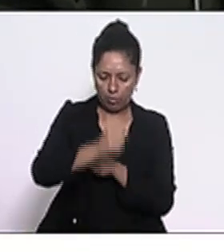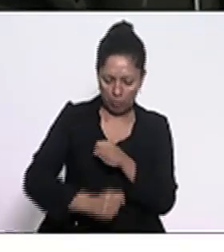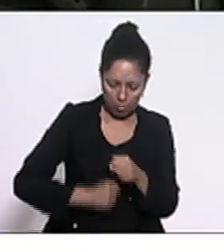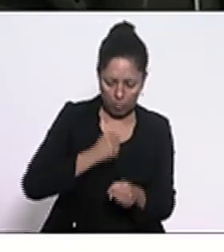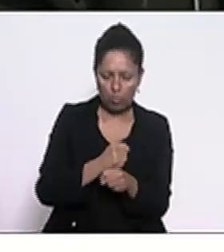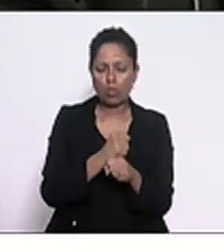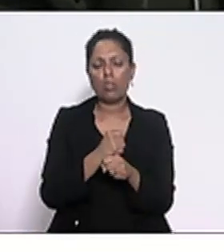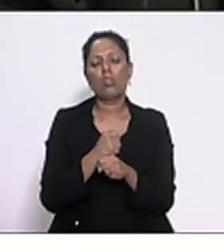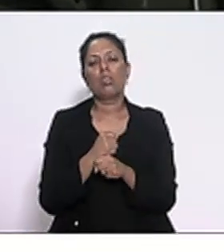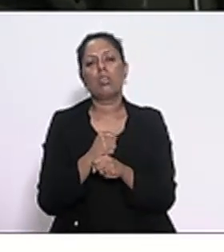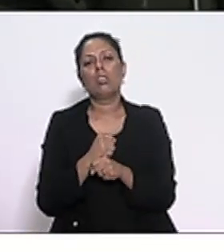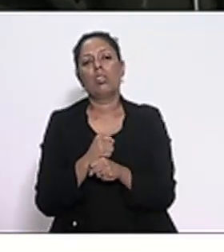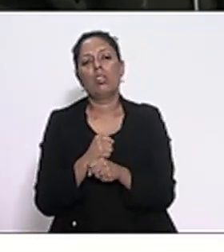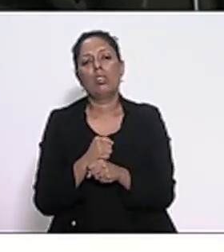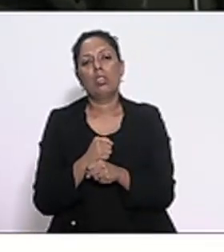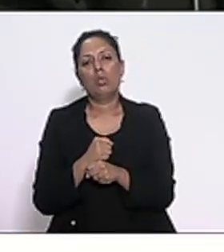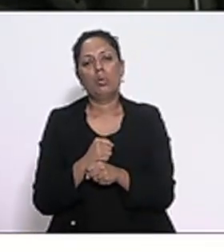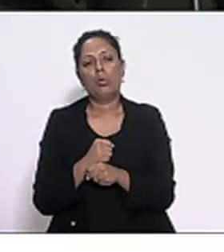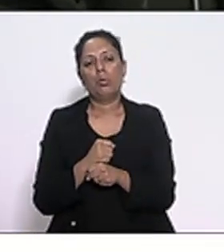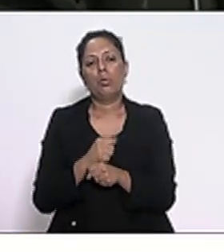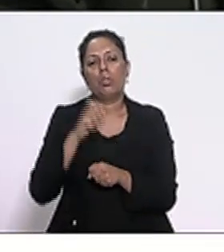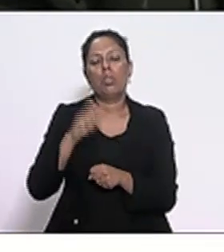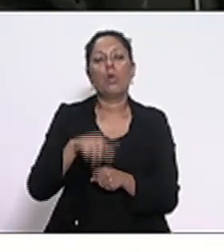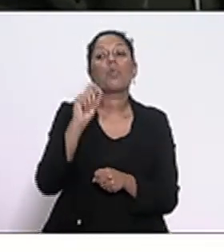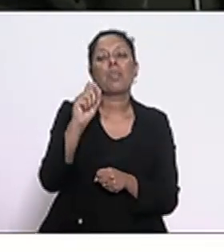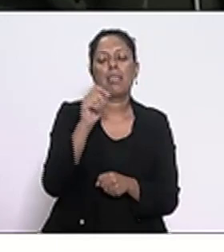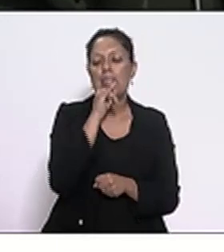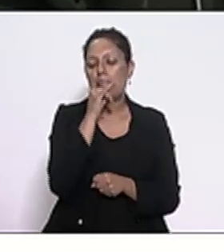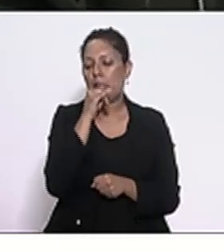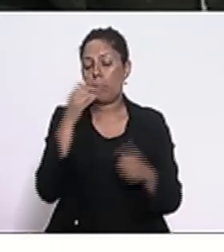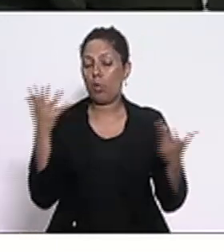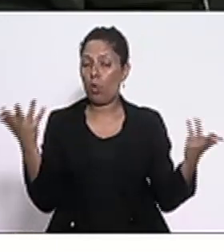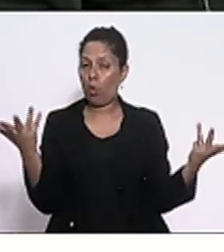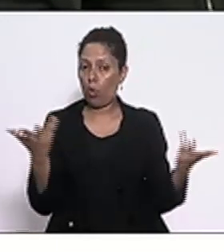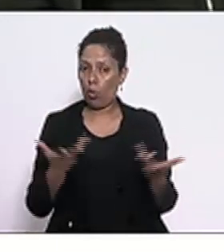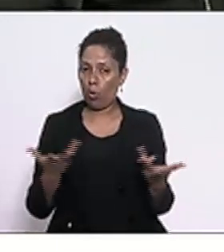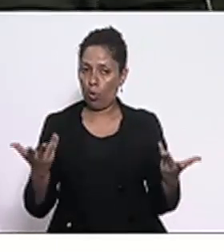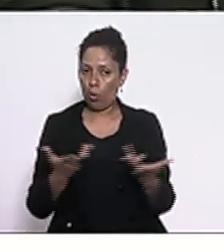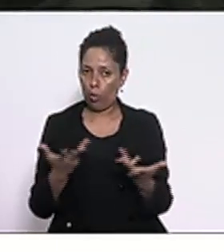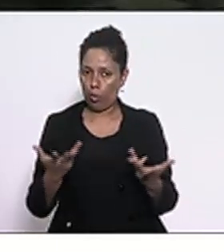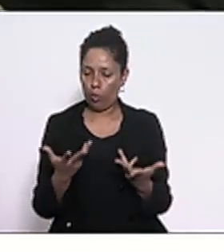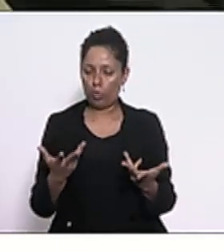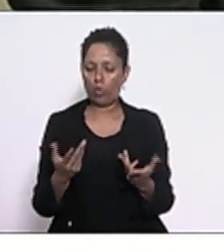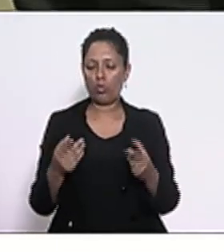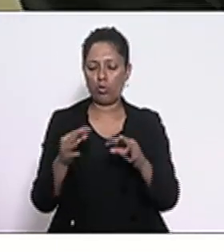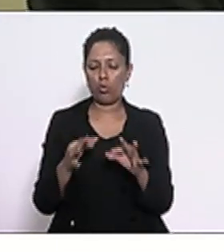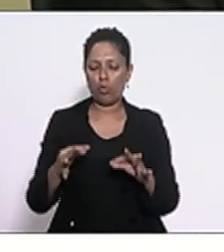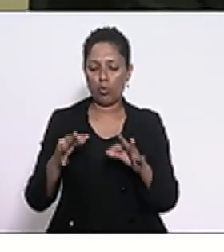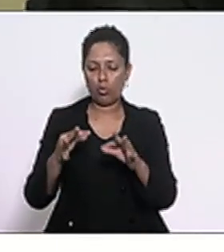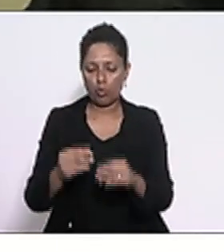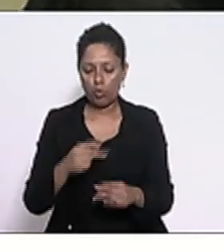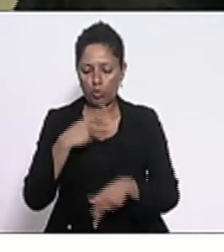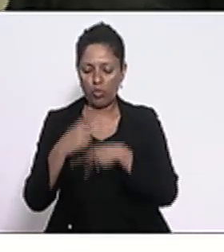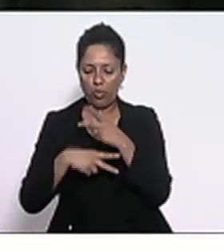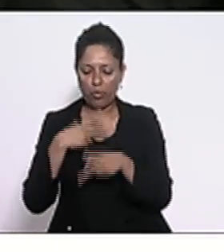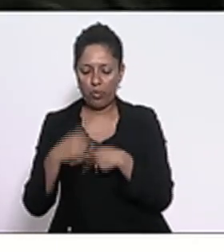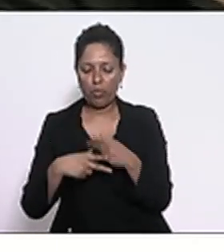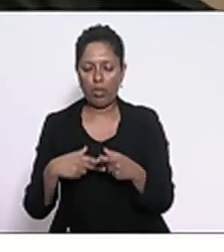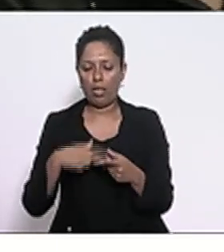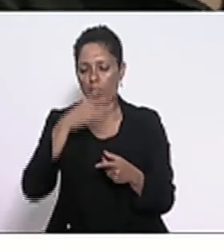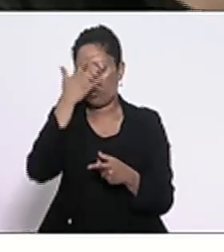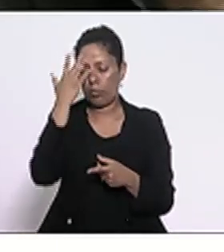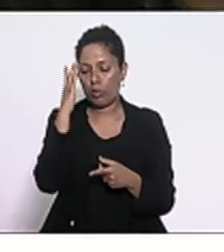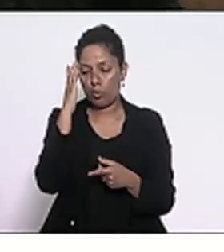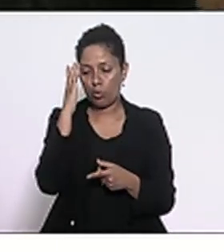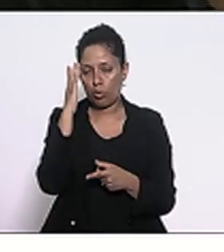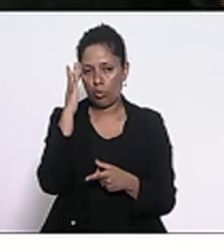que hoje existe o conceito de virtualização de servidores de